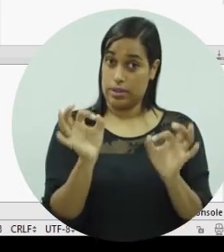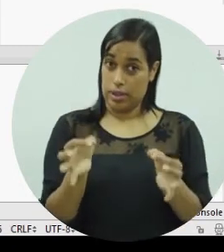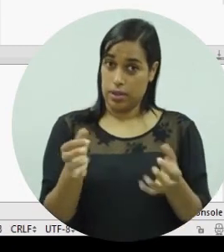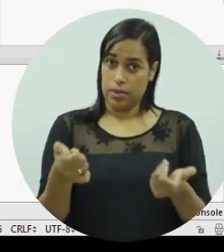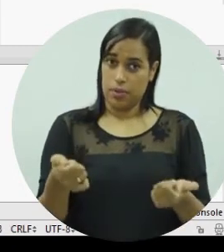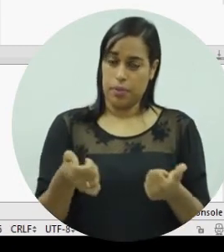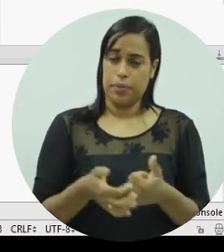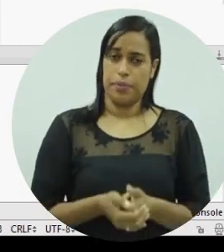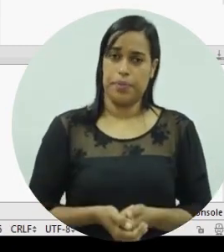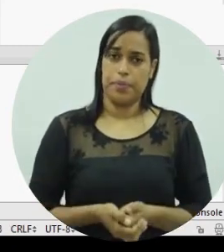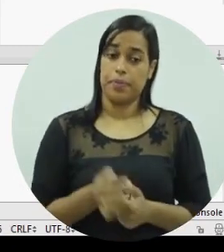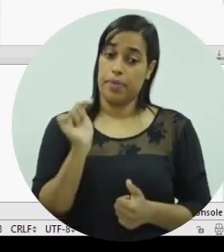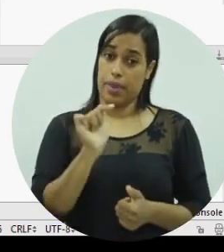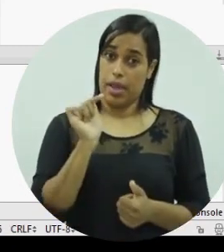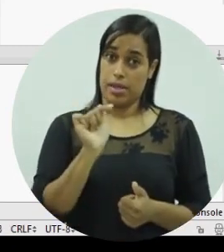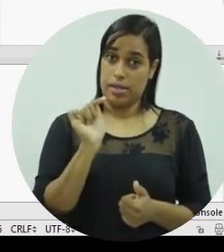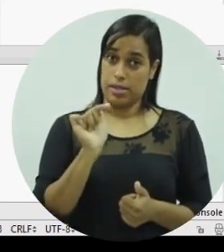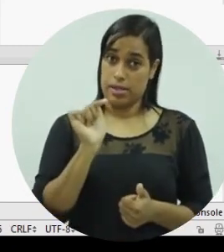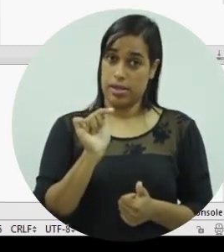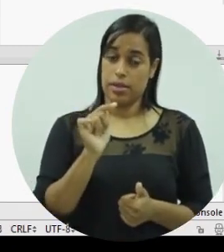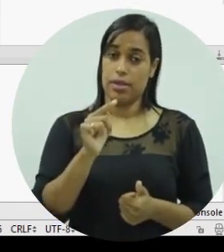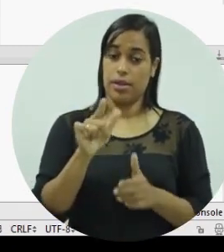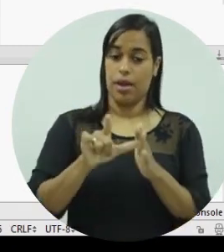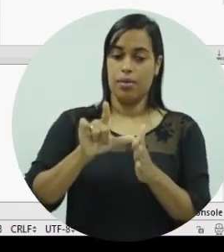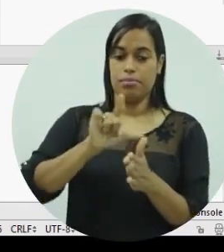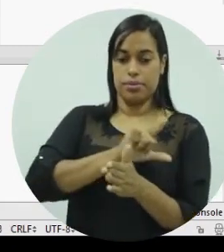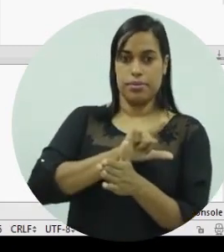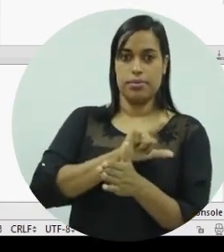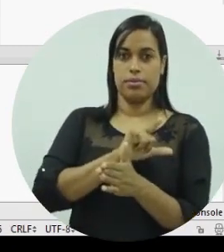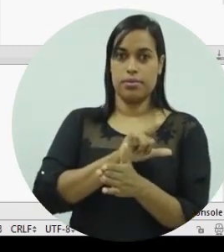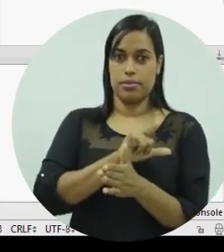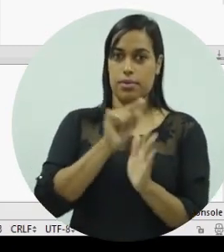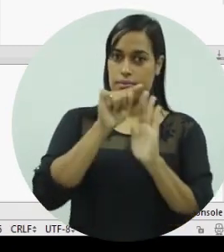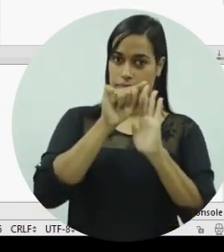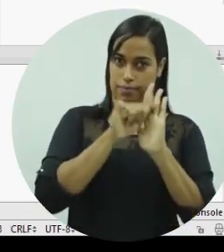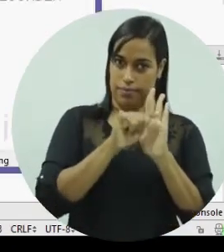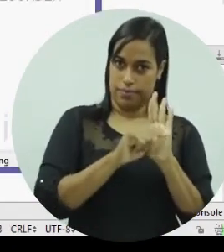Então, essa daí é a ordem de precedência.